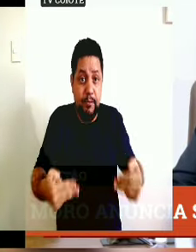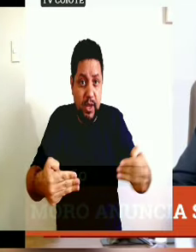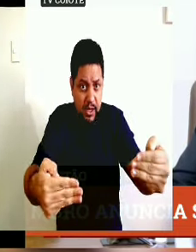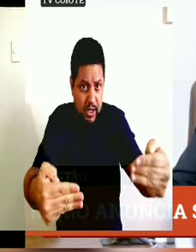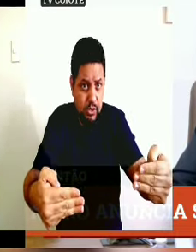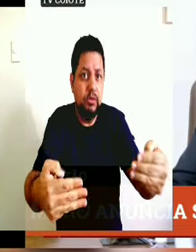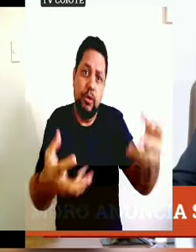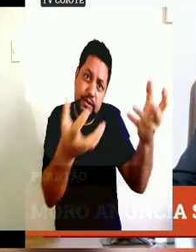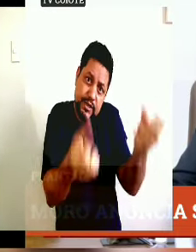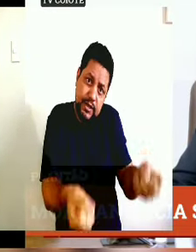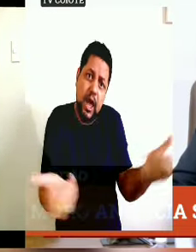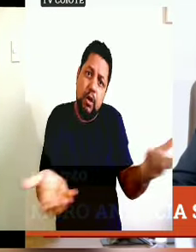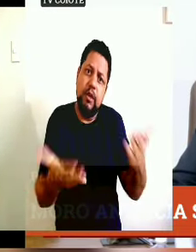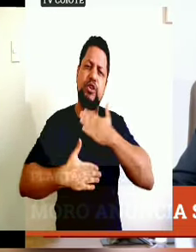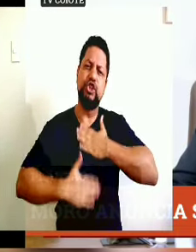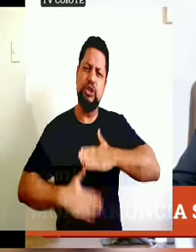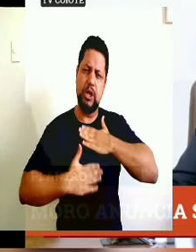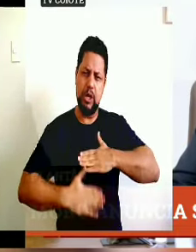descansar um pouco.